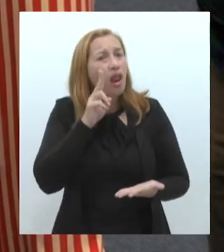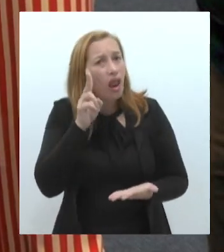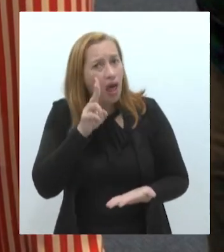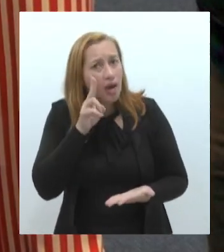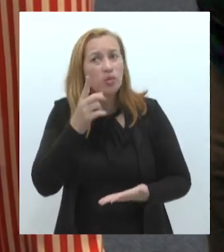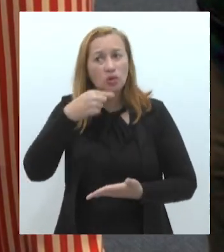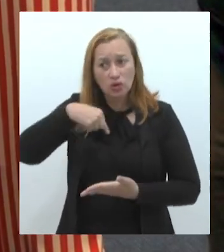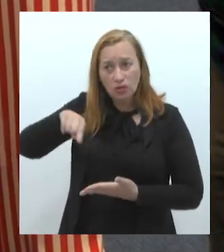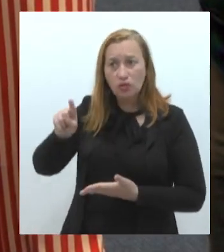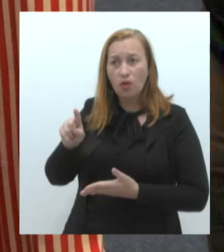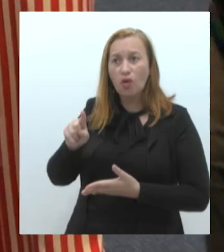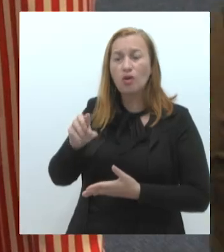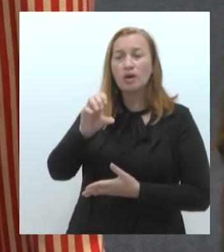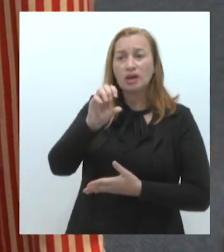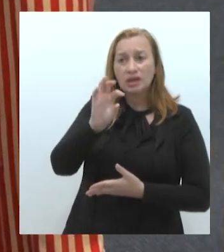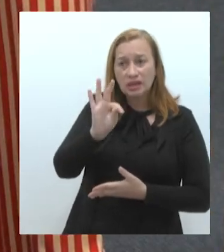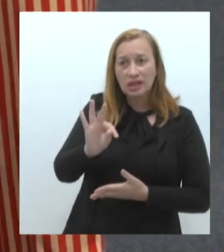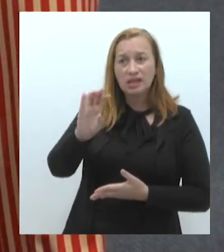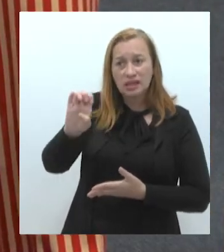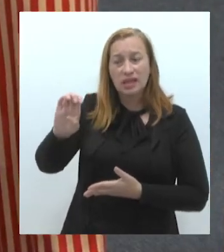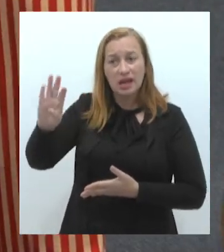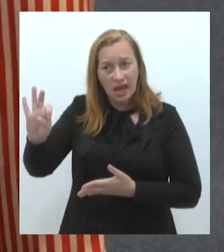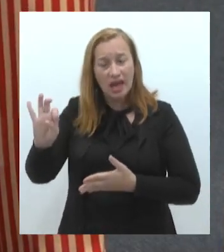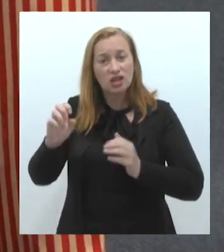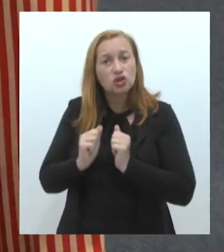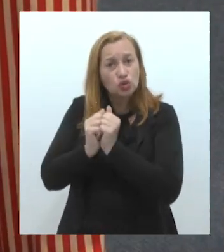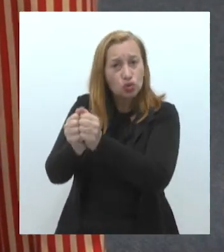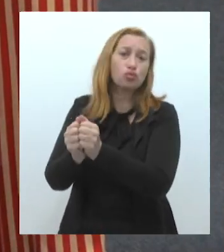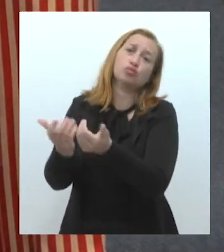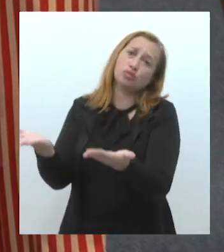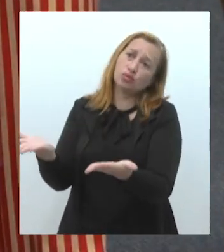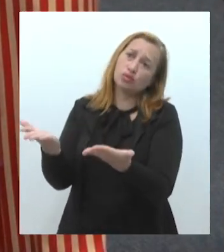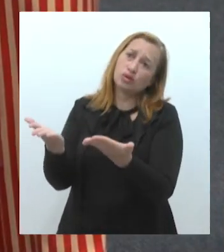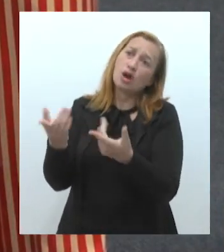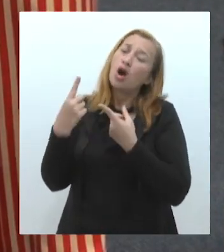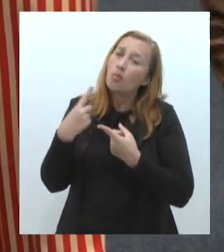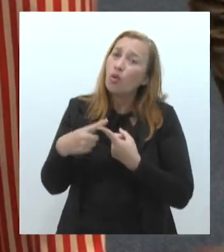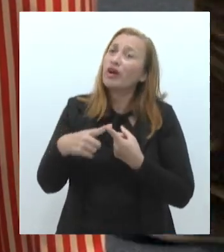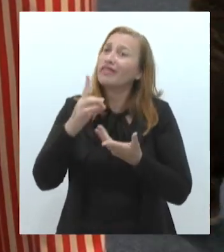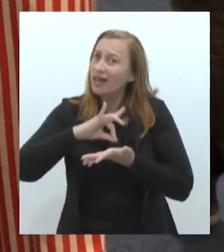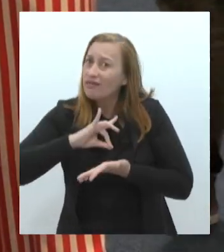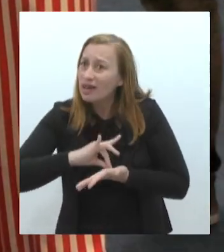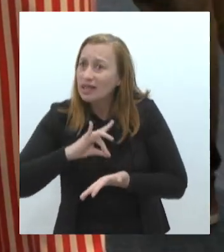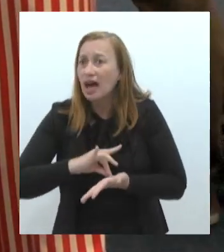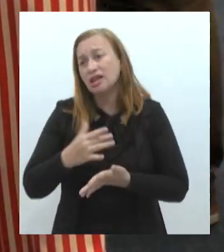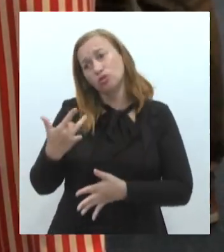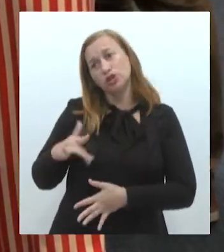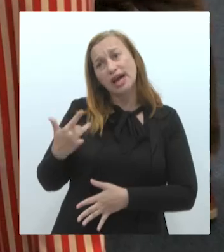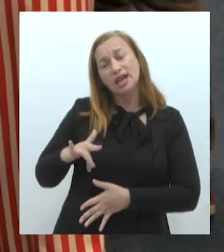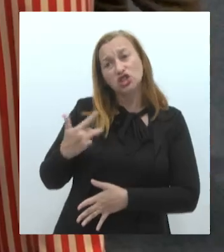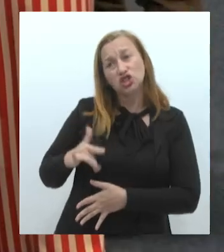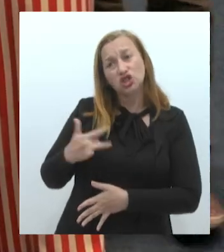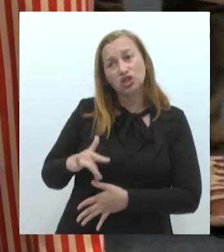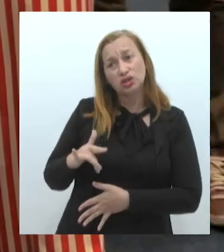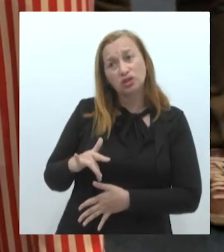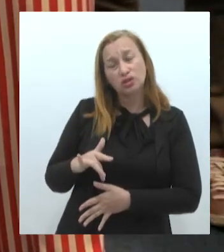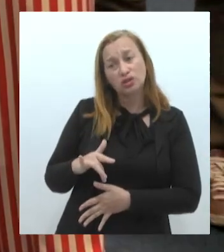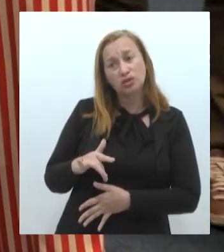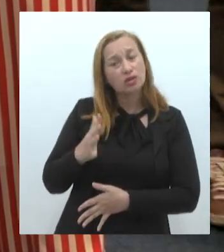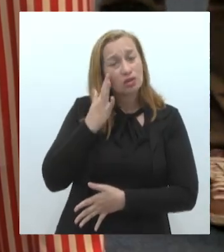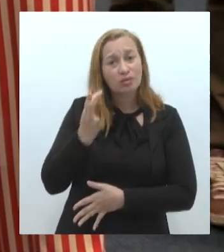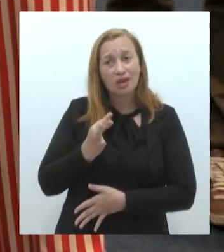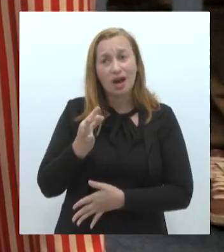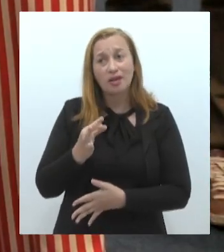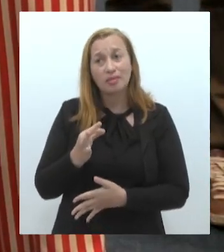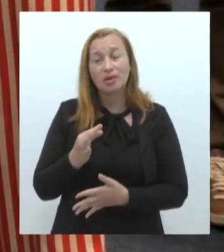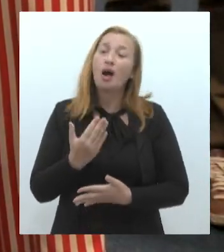para o Tribunal de Contas, já o leva, porque, na verdade, o coitadinho fica como tranca-rua, mas é uma desgraça